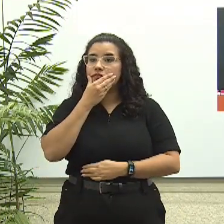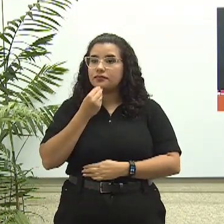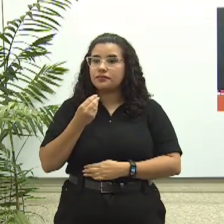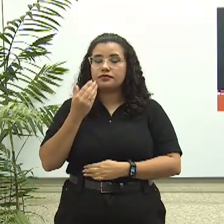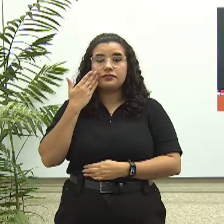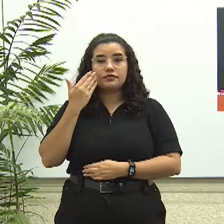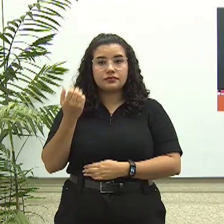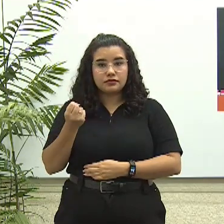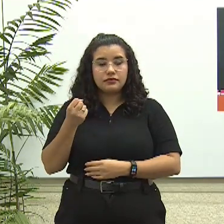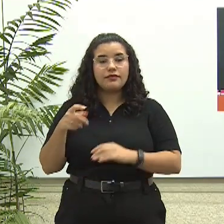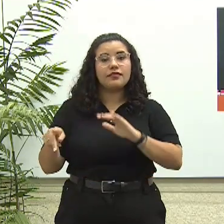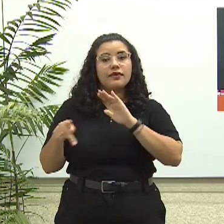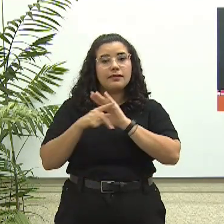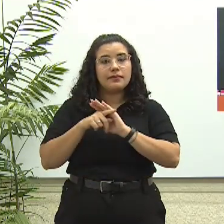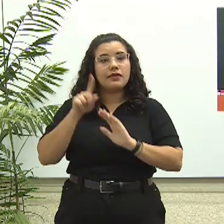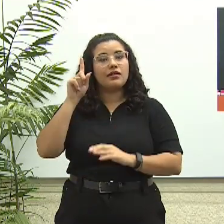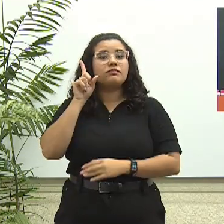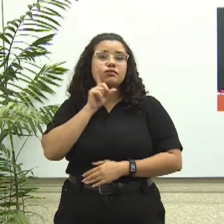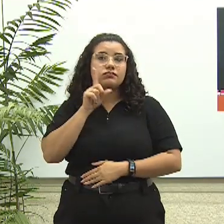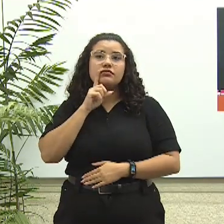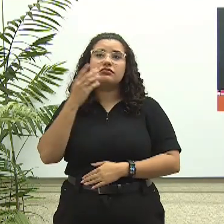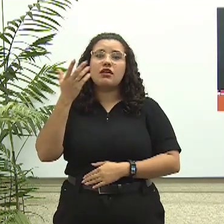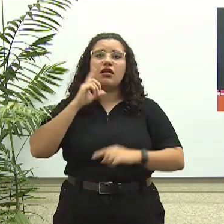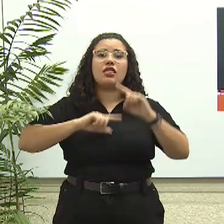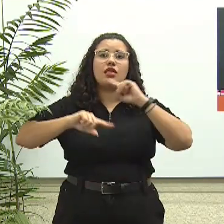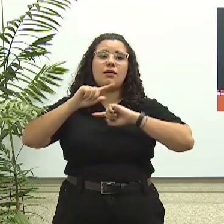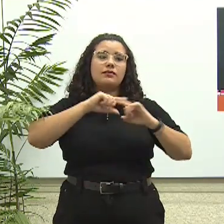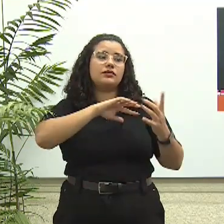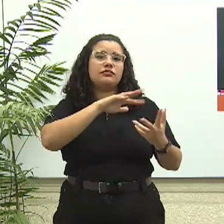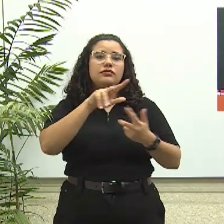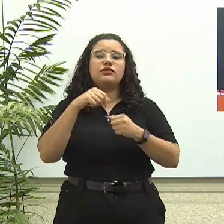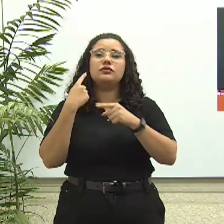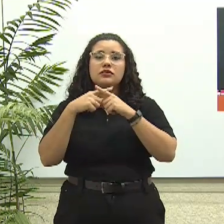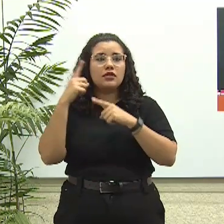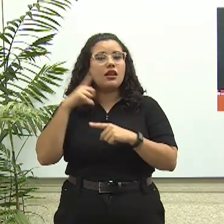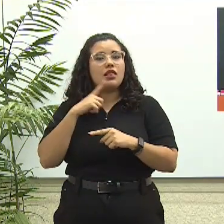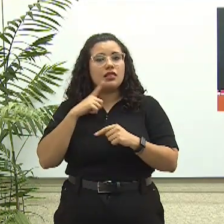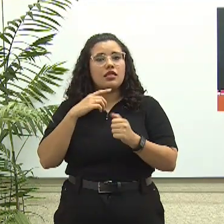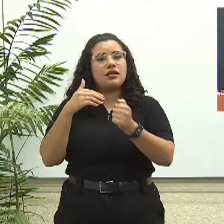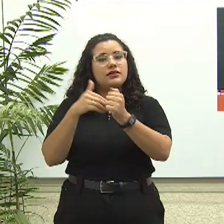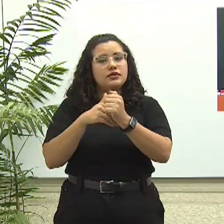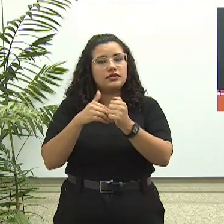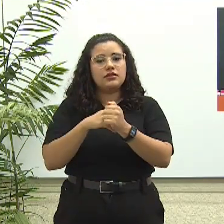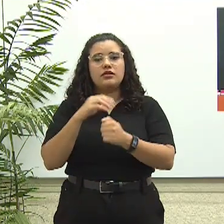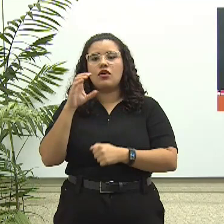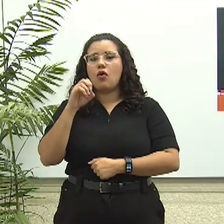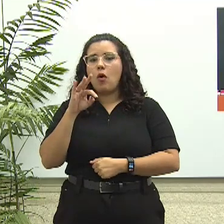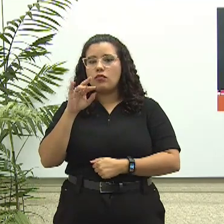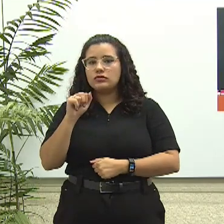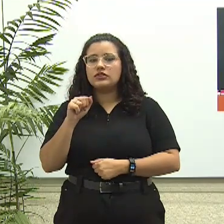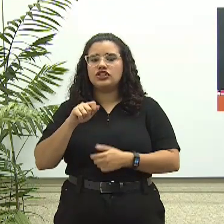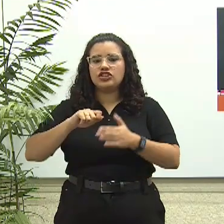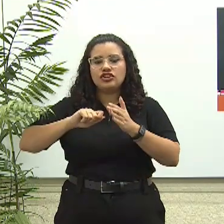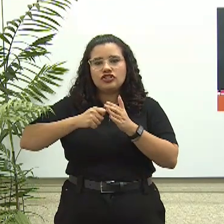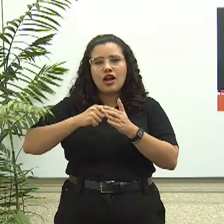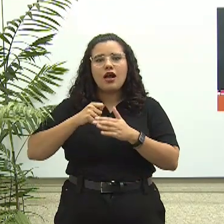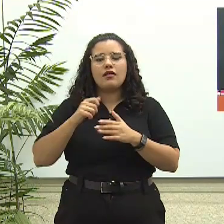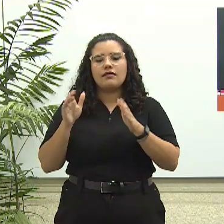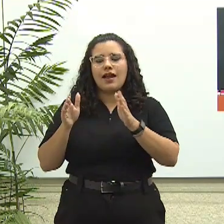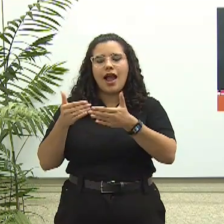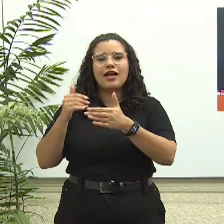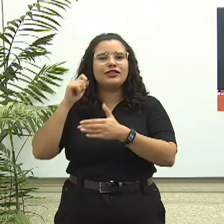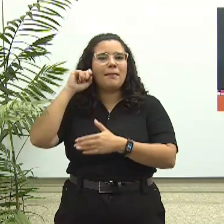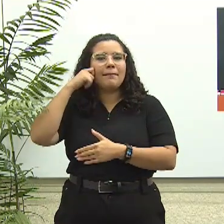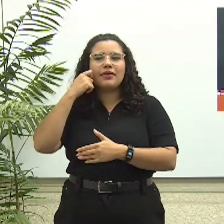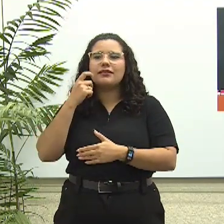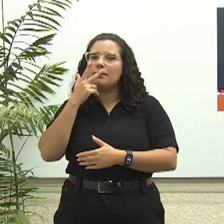da Califórnia que querem dominar o mundo porque eles têm a conta a senha a chave da caixa preta a gente nunca chega a gente